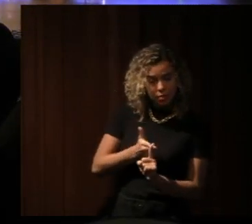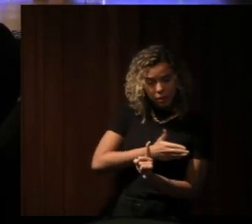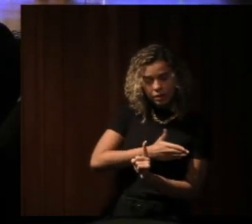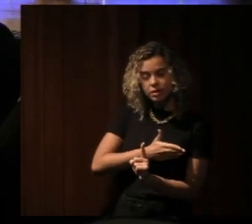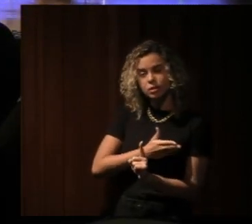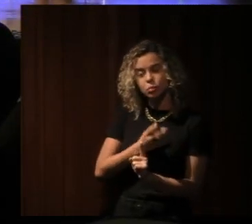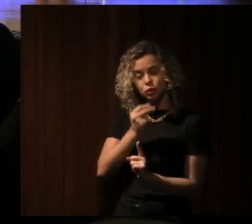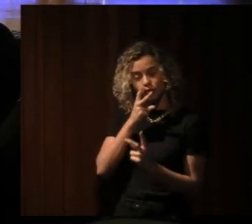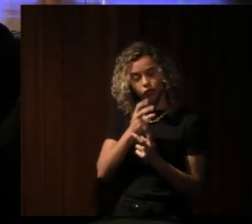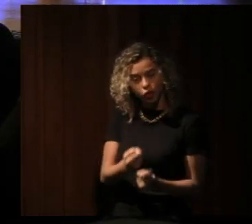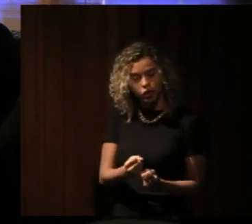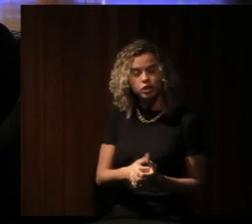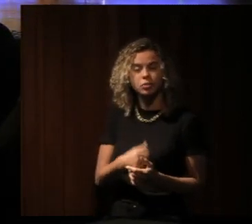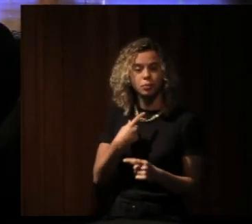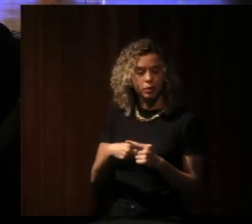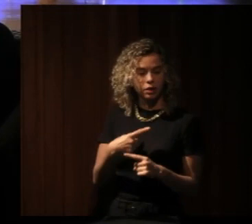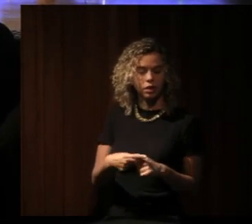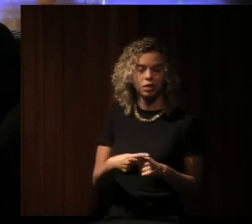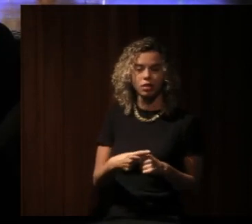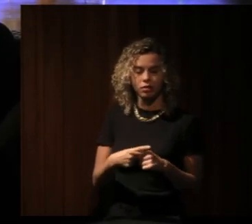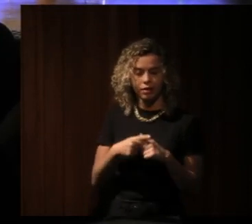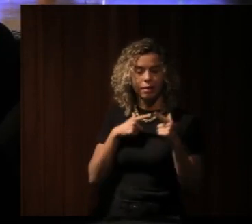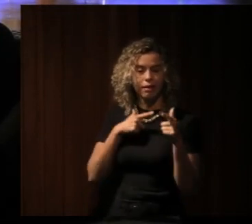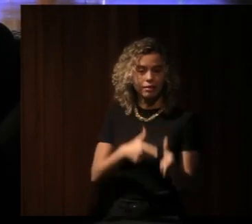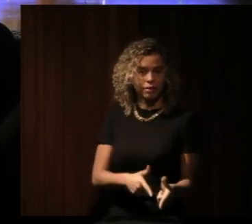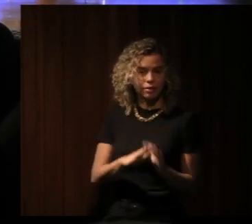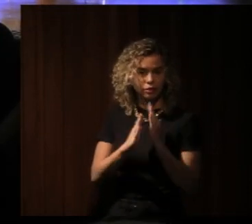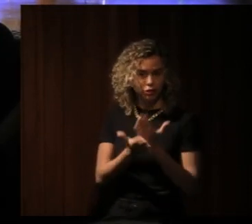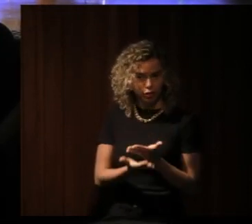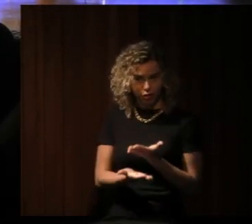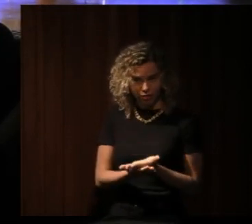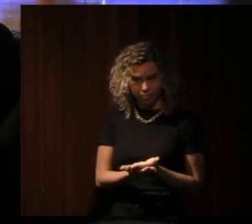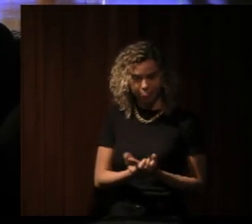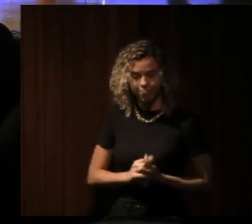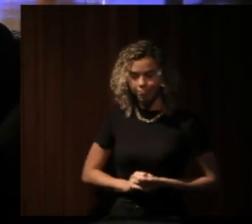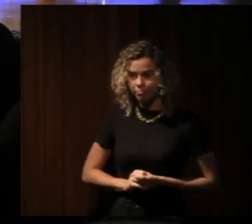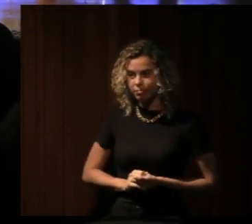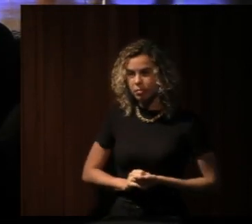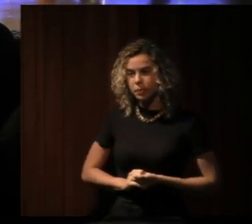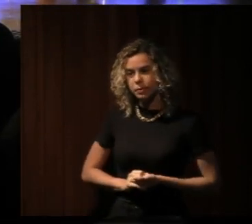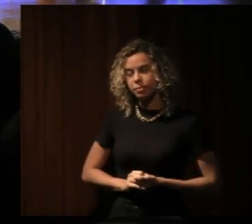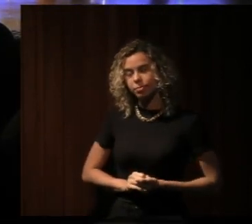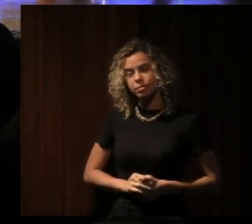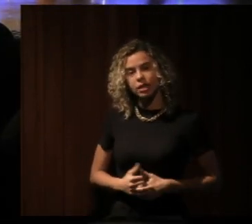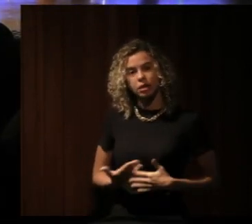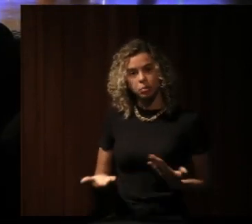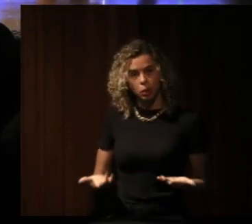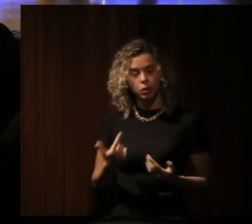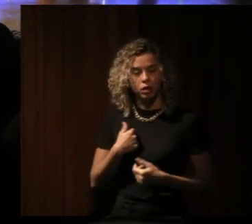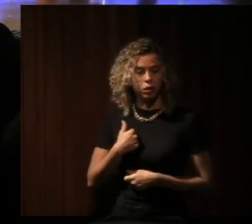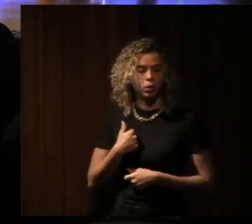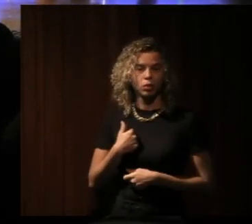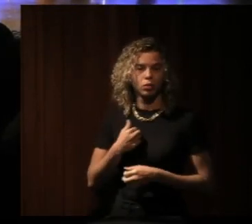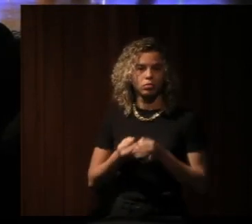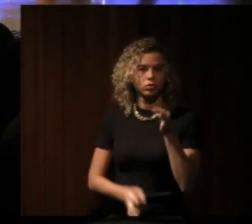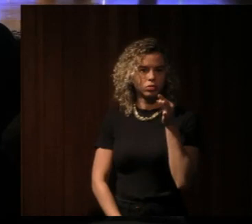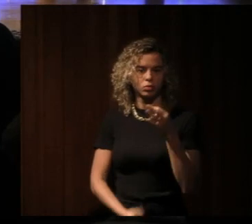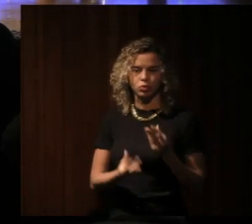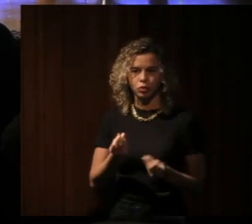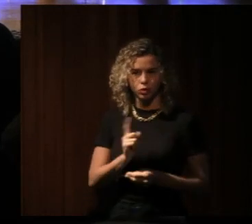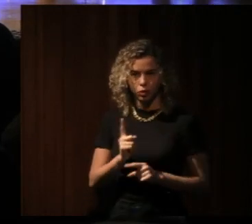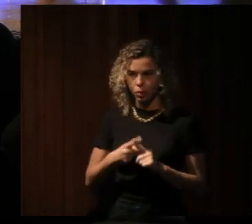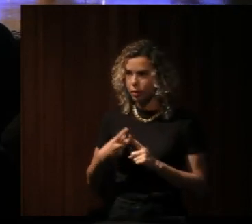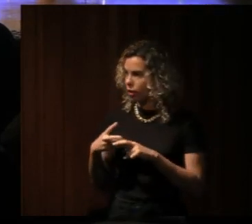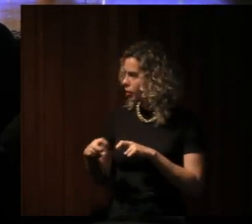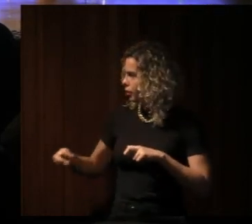intenso né com relação a esses ataques que aconteceram nas escolas bom eu não vou me alongar muito aqui porque eu acho que